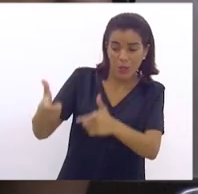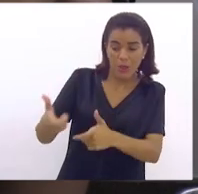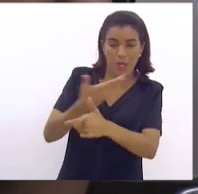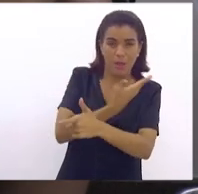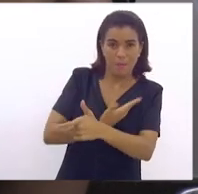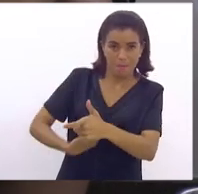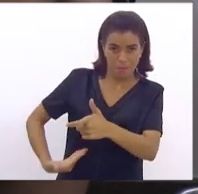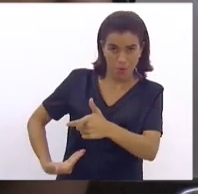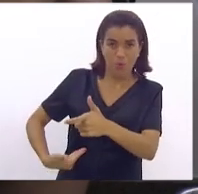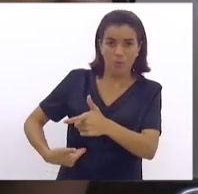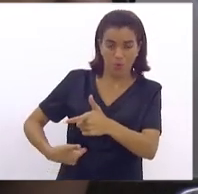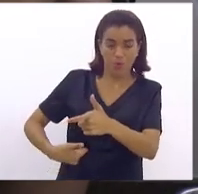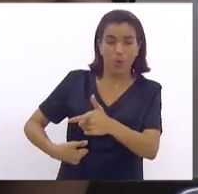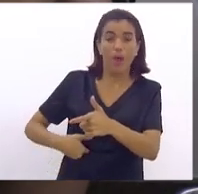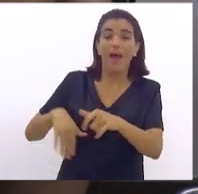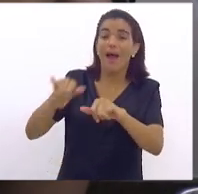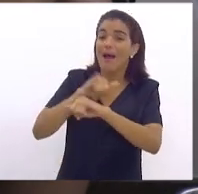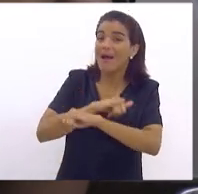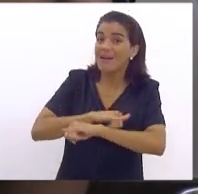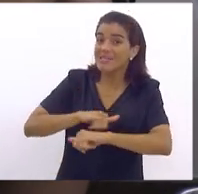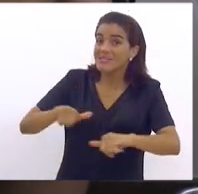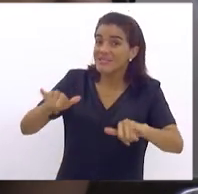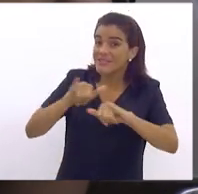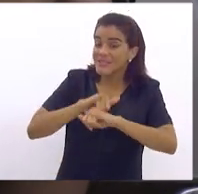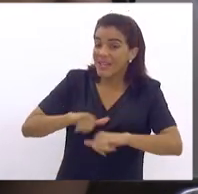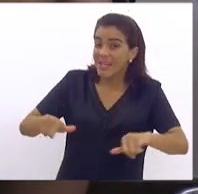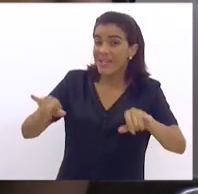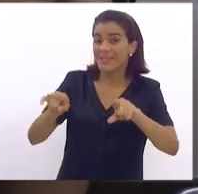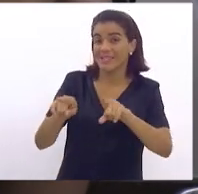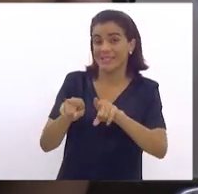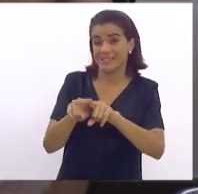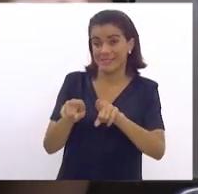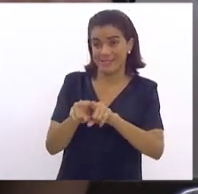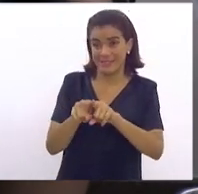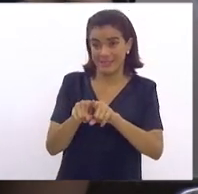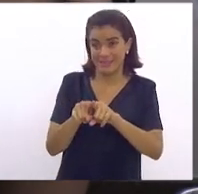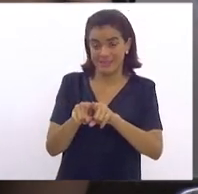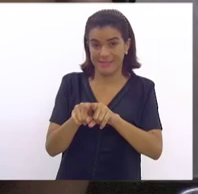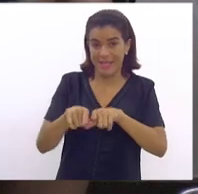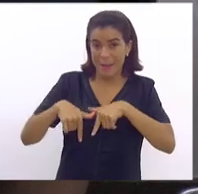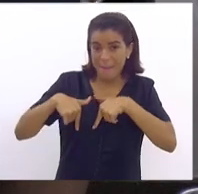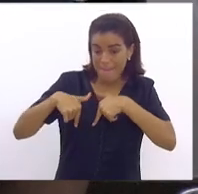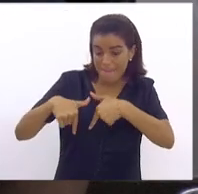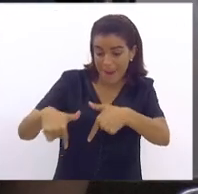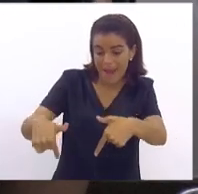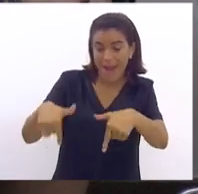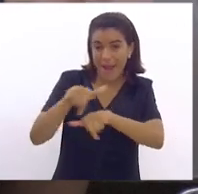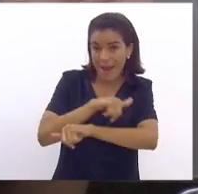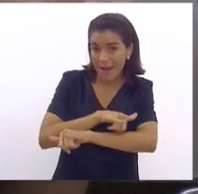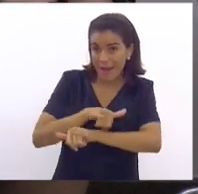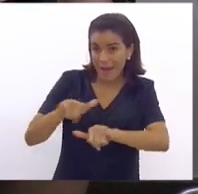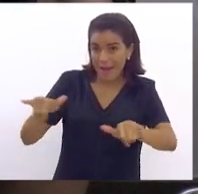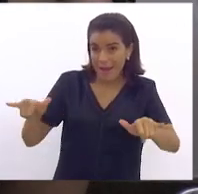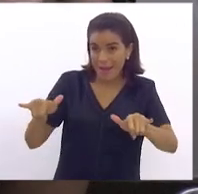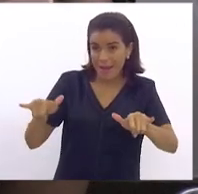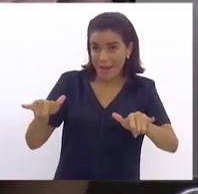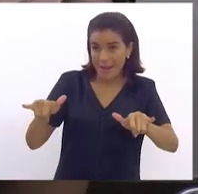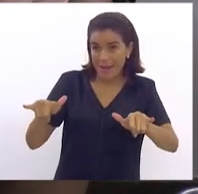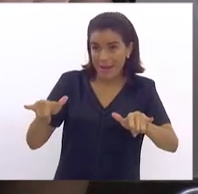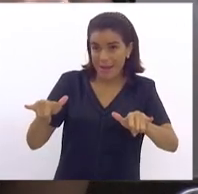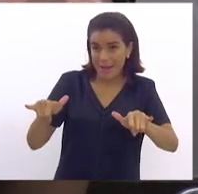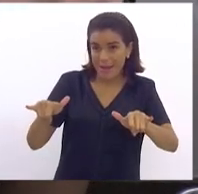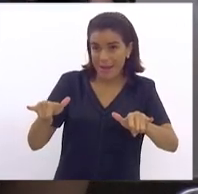a divulgarem e realizarem campanhas. é divulgar e realizar